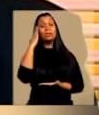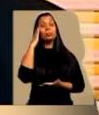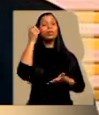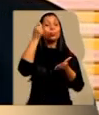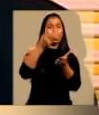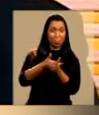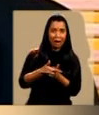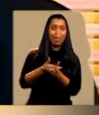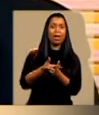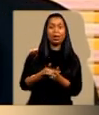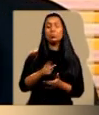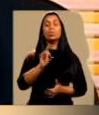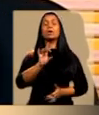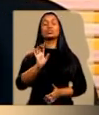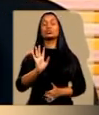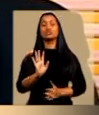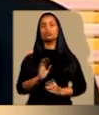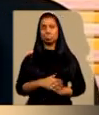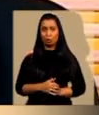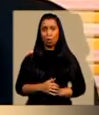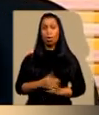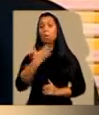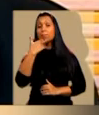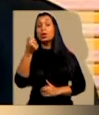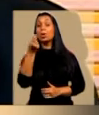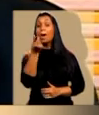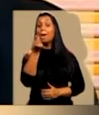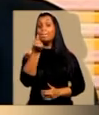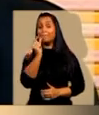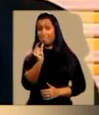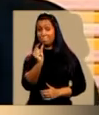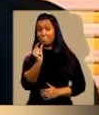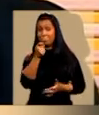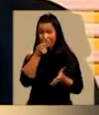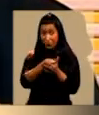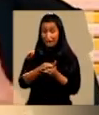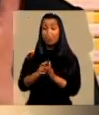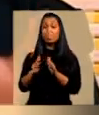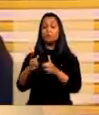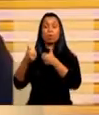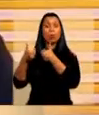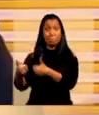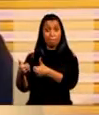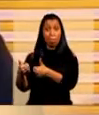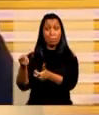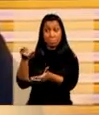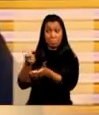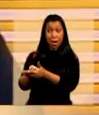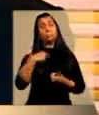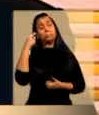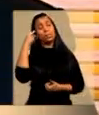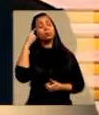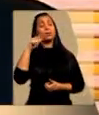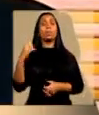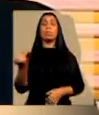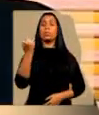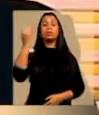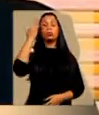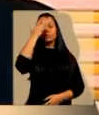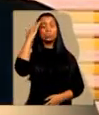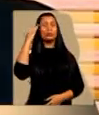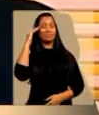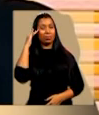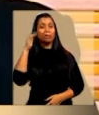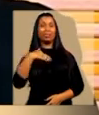saber comprar não é só fazer o melhor preço, é você entender qual que tem qualidade. Eu acredito que é importante a